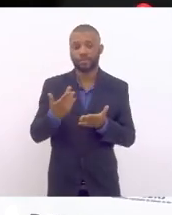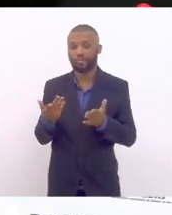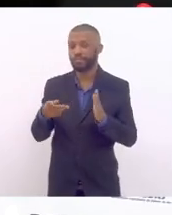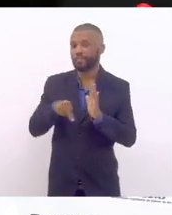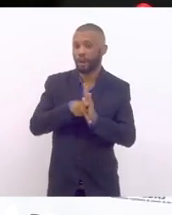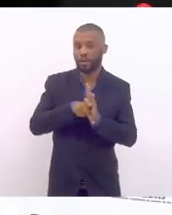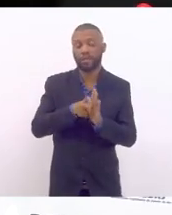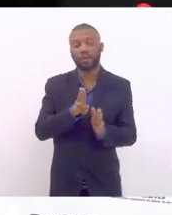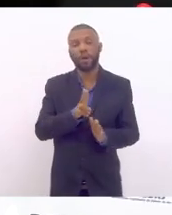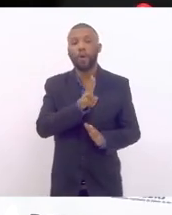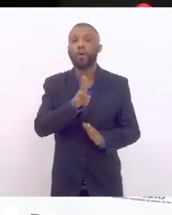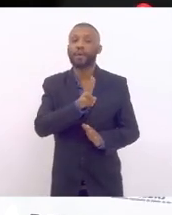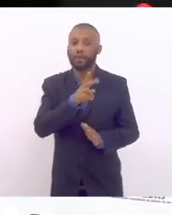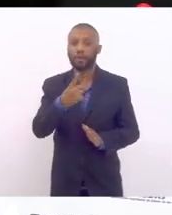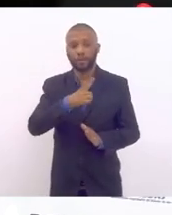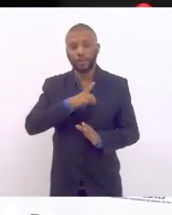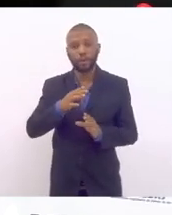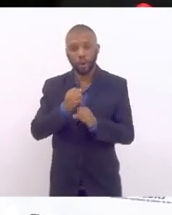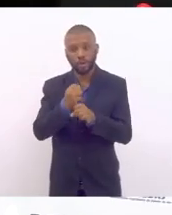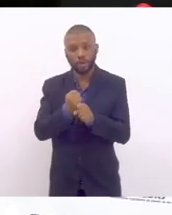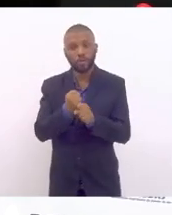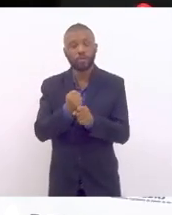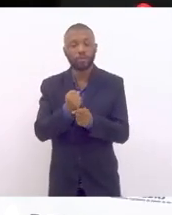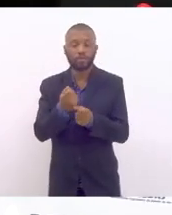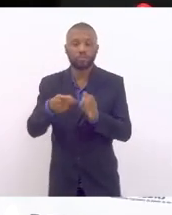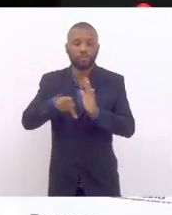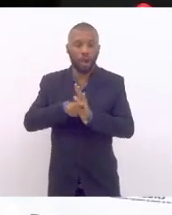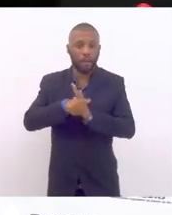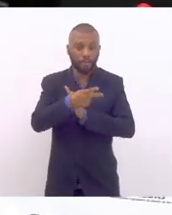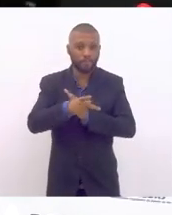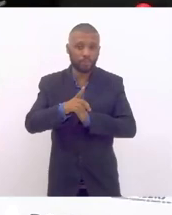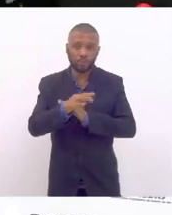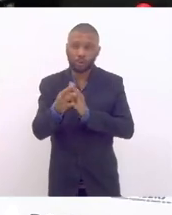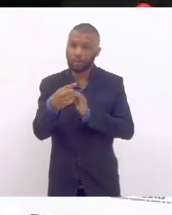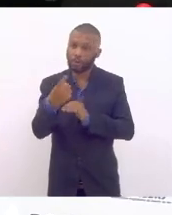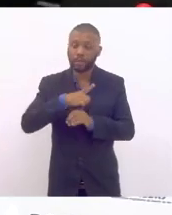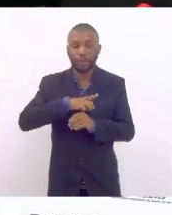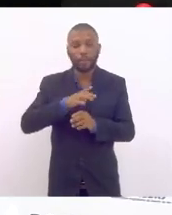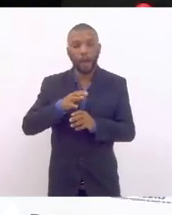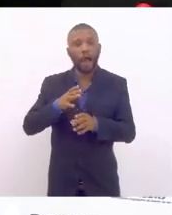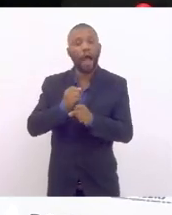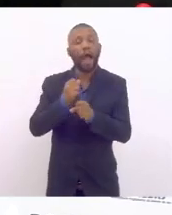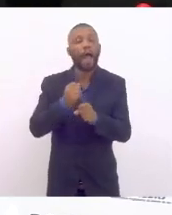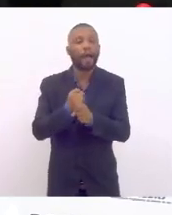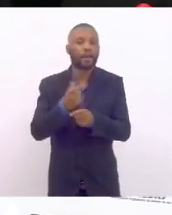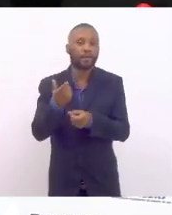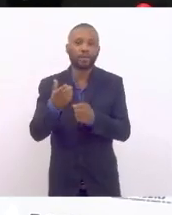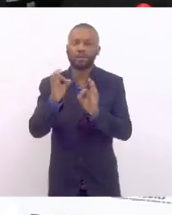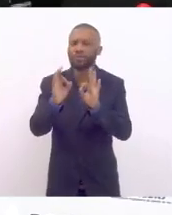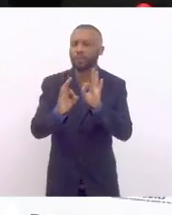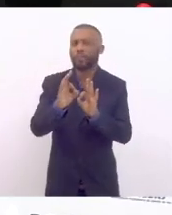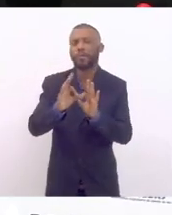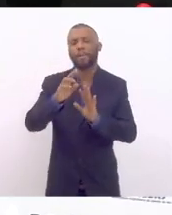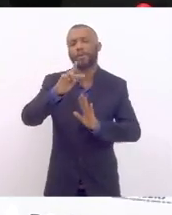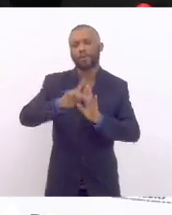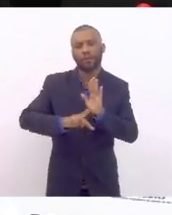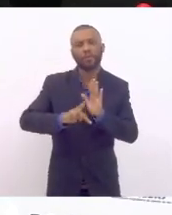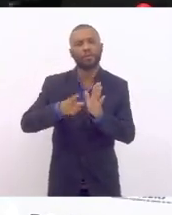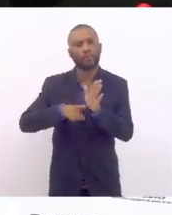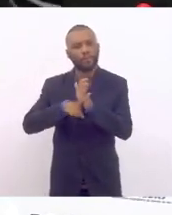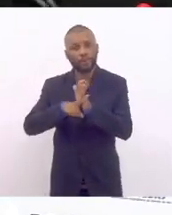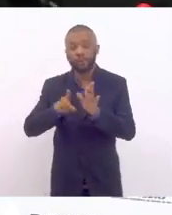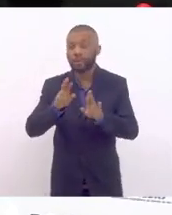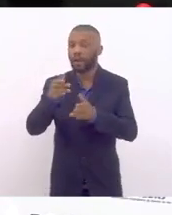usada a gente tem orçamento e arrecadação própria com certeza todos nós aqui nessa mesa tem arrecadação própria e de projeto de pesquisa de